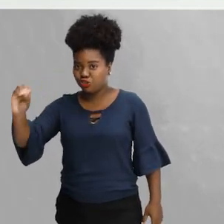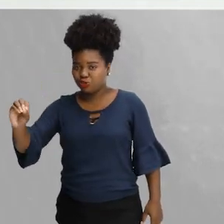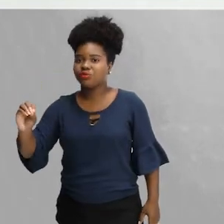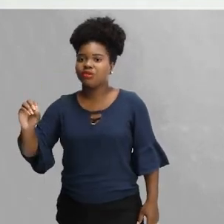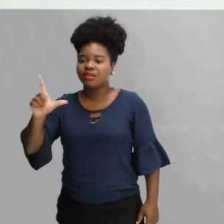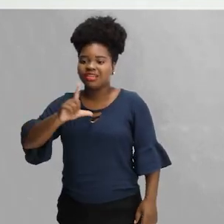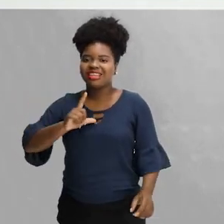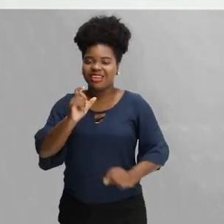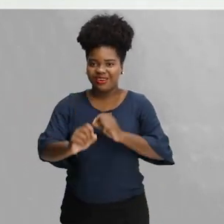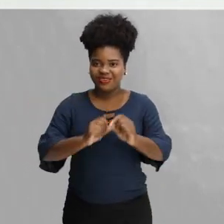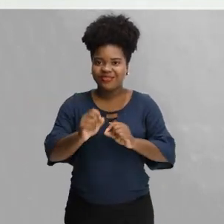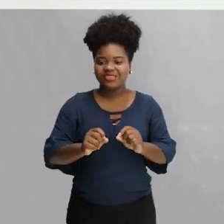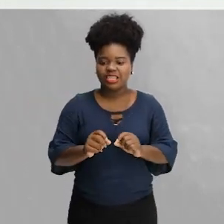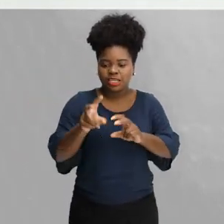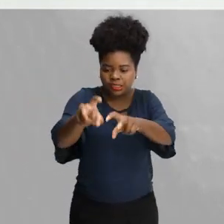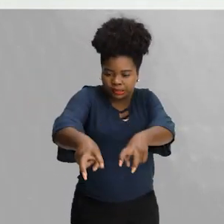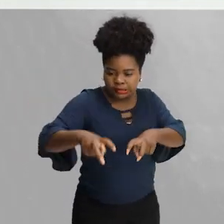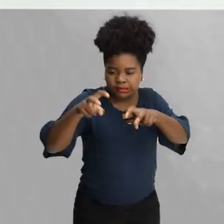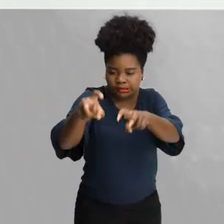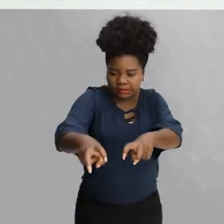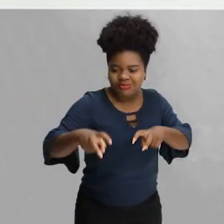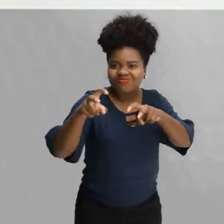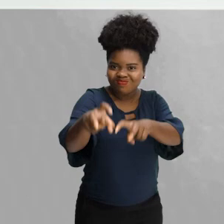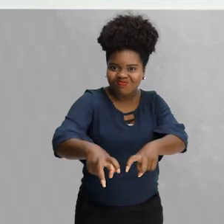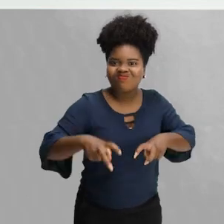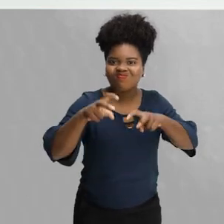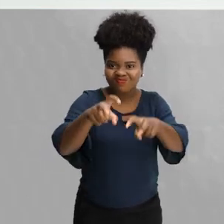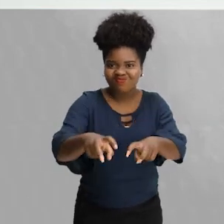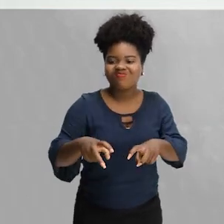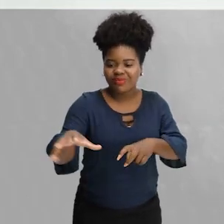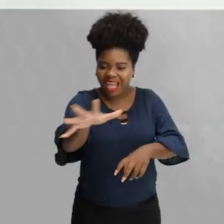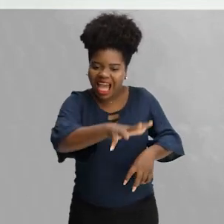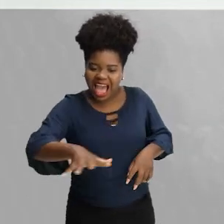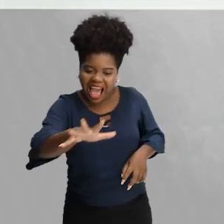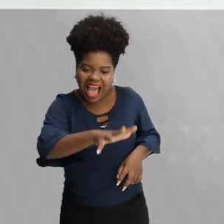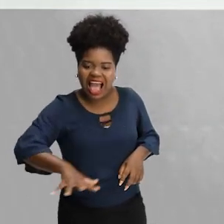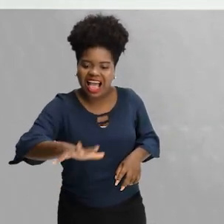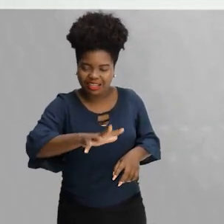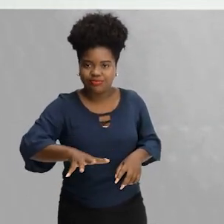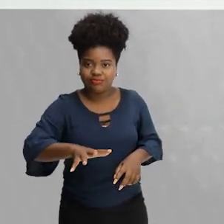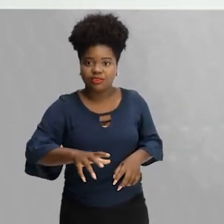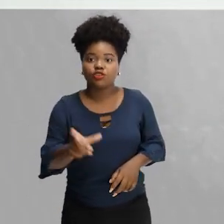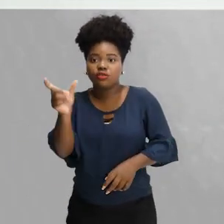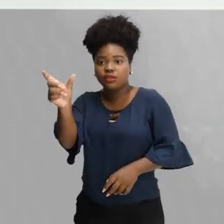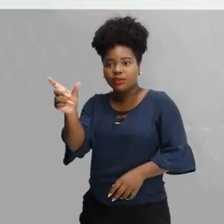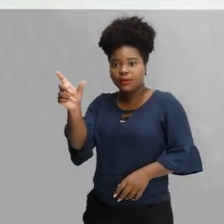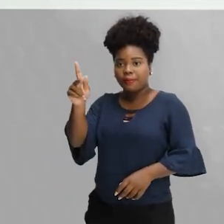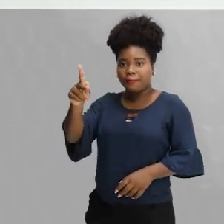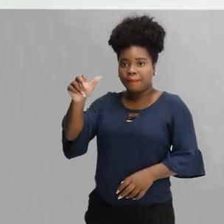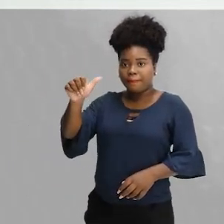só, close aqui em mim, nesse gordinho lindo, olha só. Quando você ouvir falar o termo plantation,